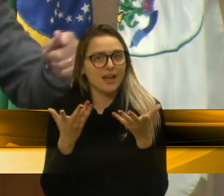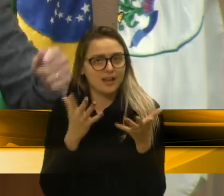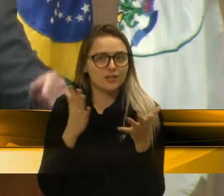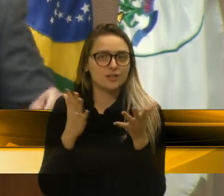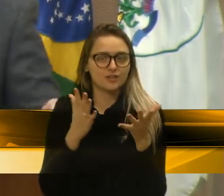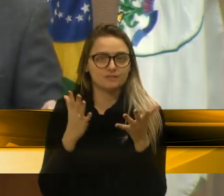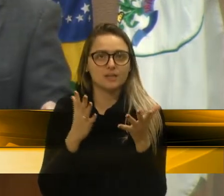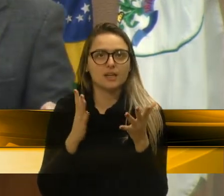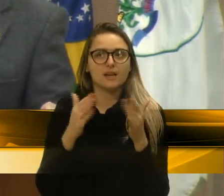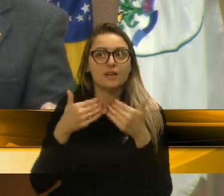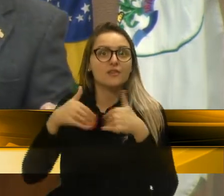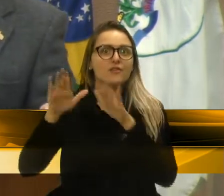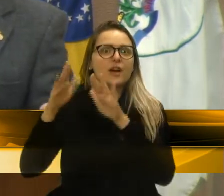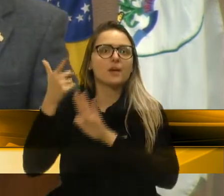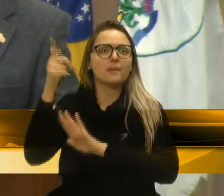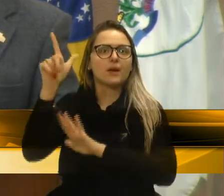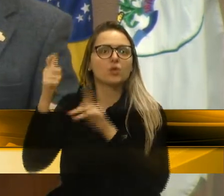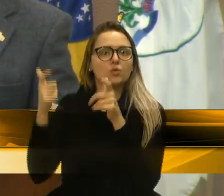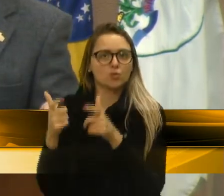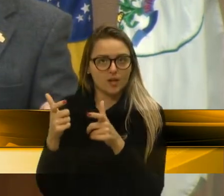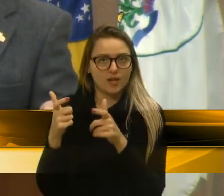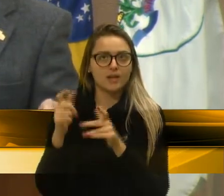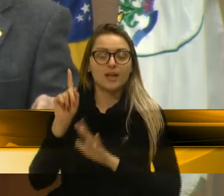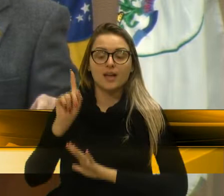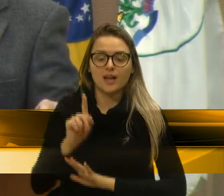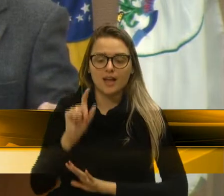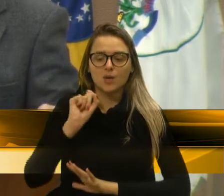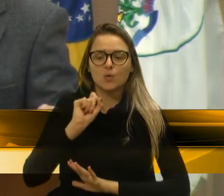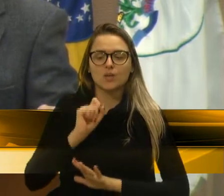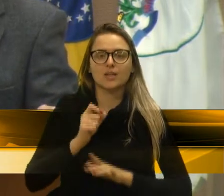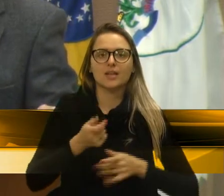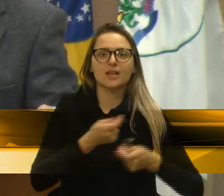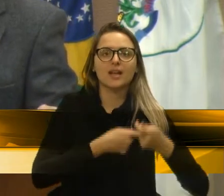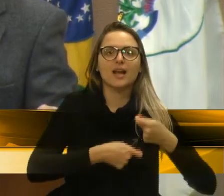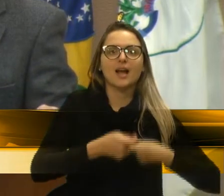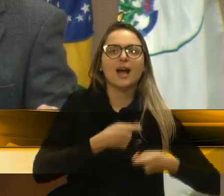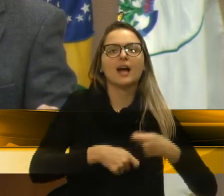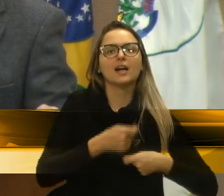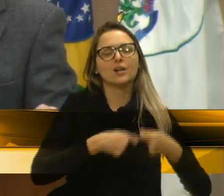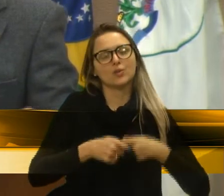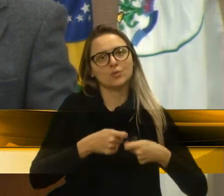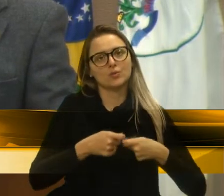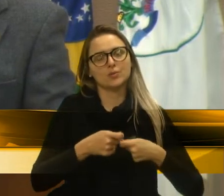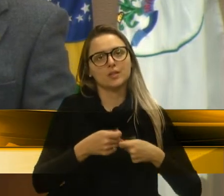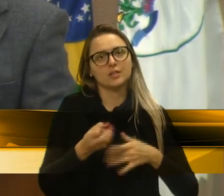manda para fora, ele está mandando uma parte da economia criativa.